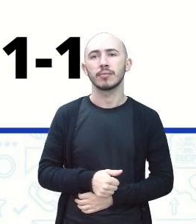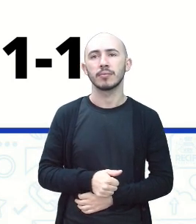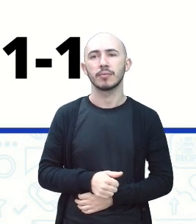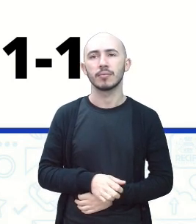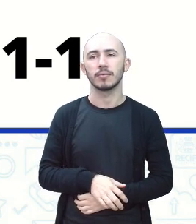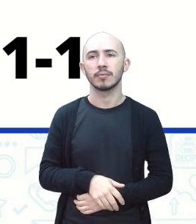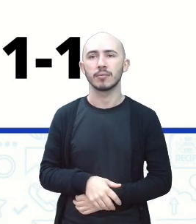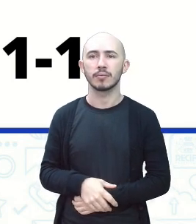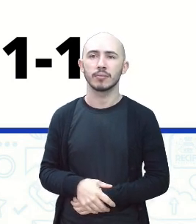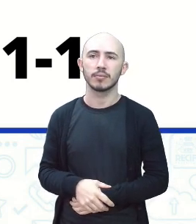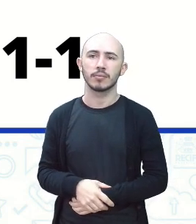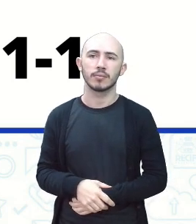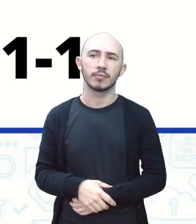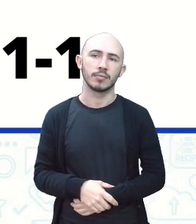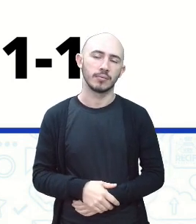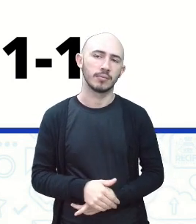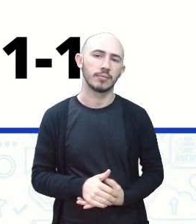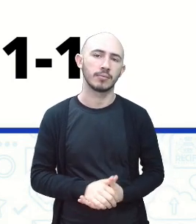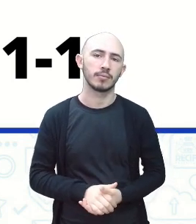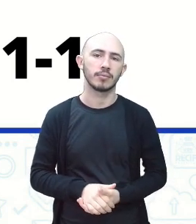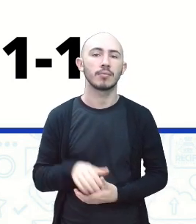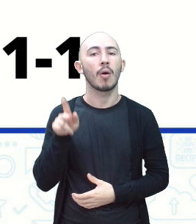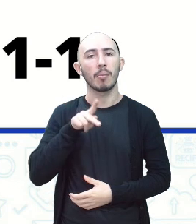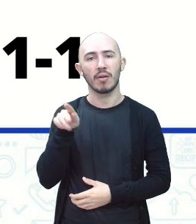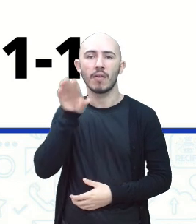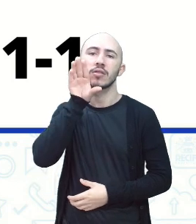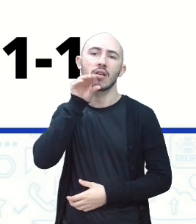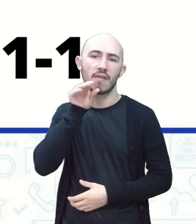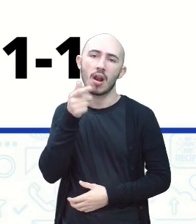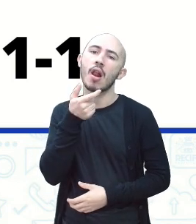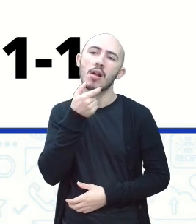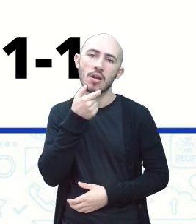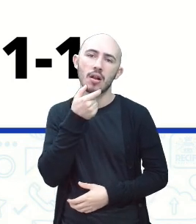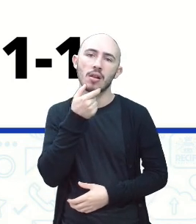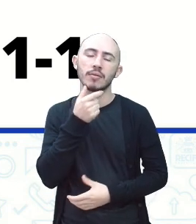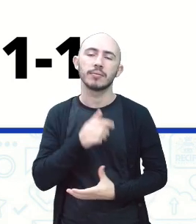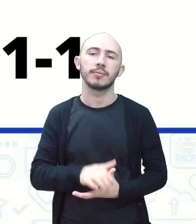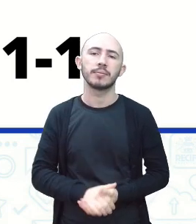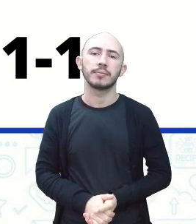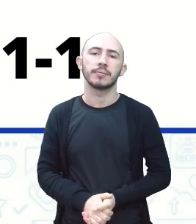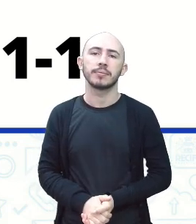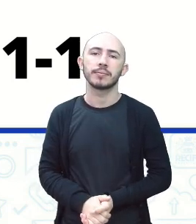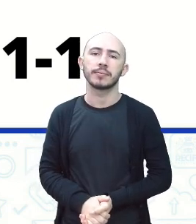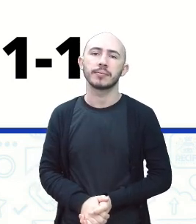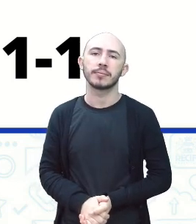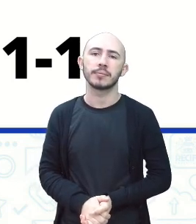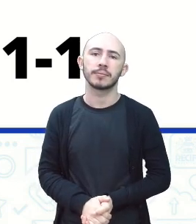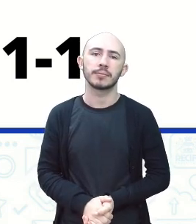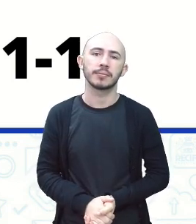third, fourth, fifth, sixth,